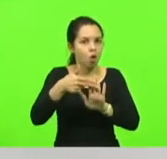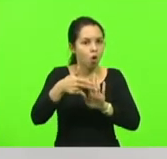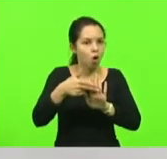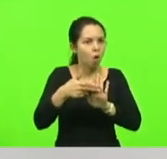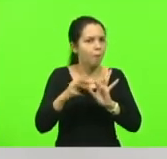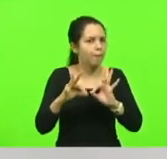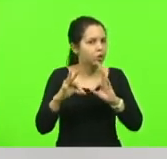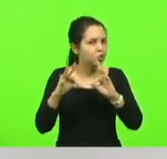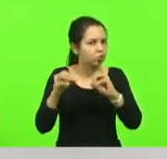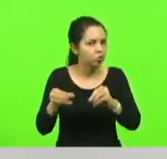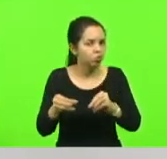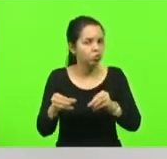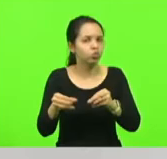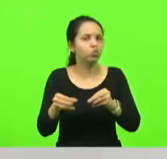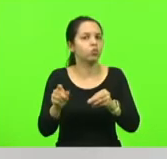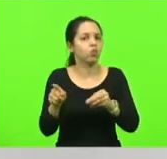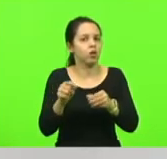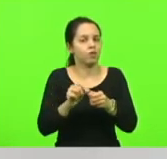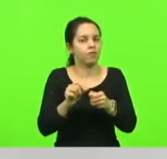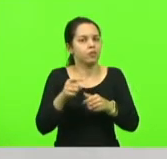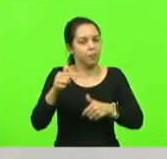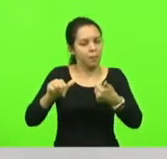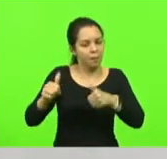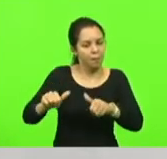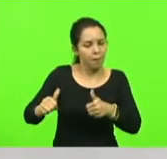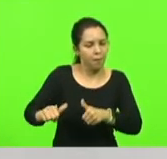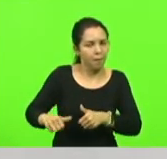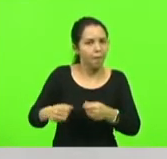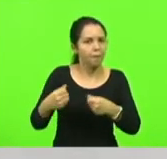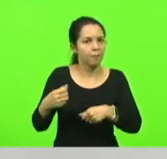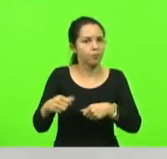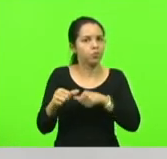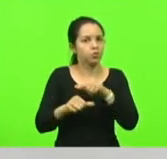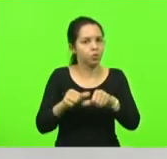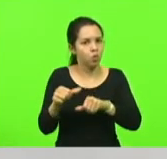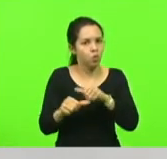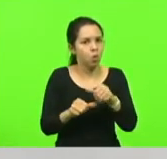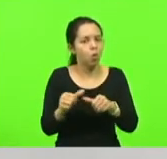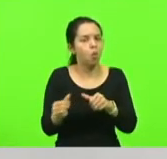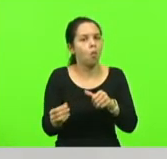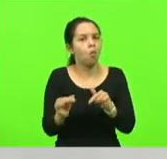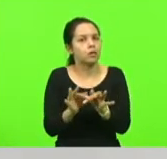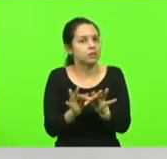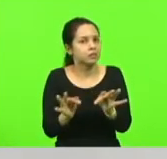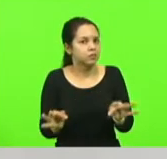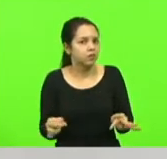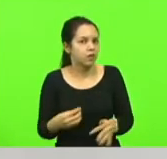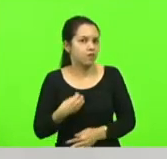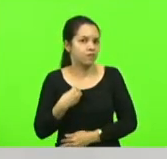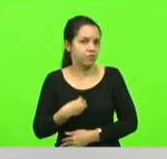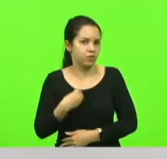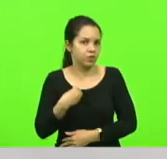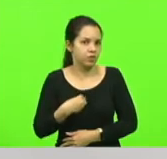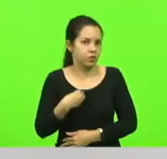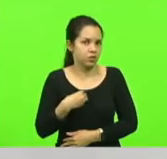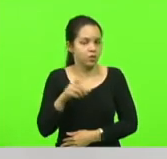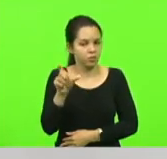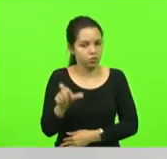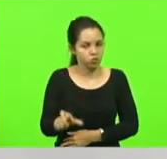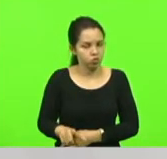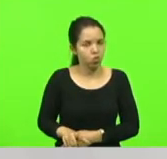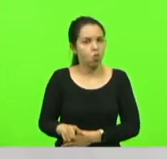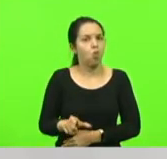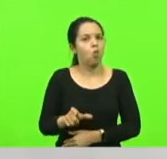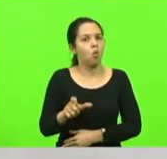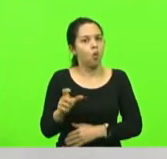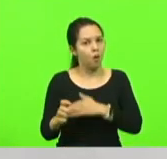Presidente Marcos Heleno, então, fez essa revisão, então, realmente simplificando a vida do empresário. No